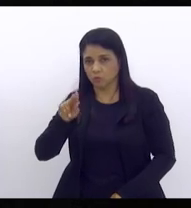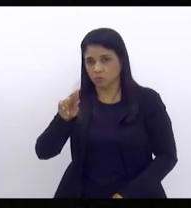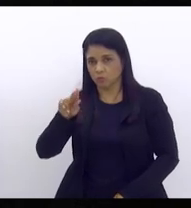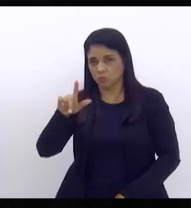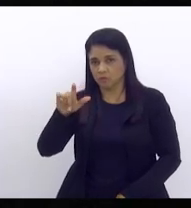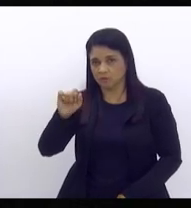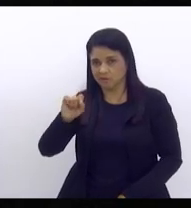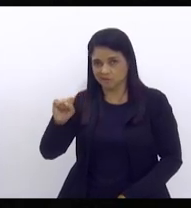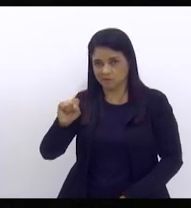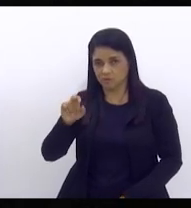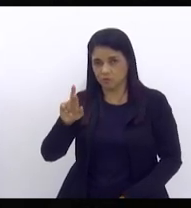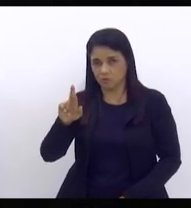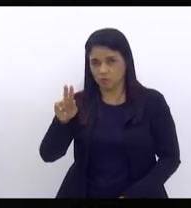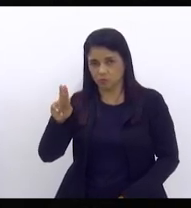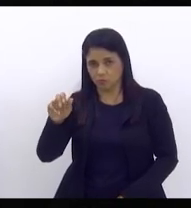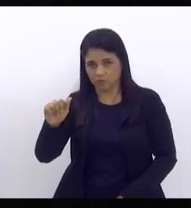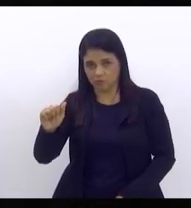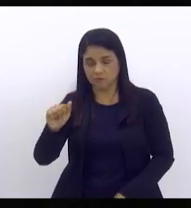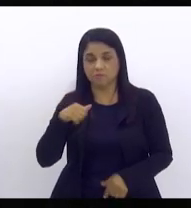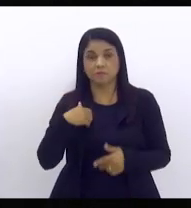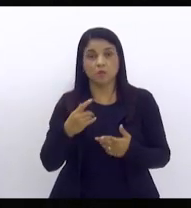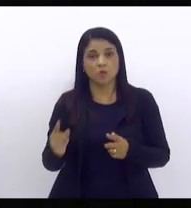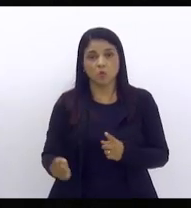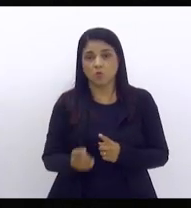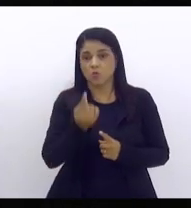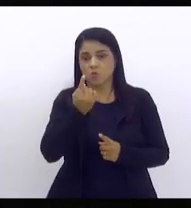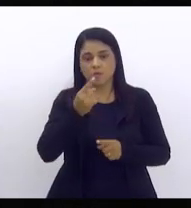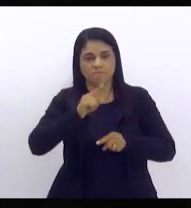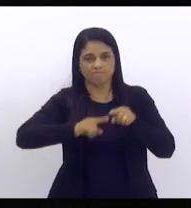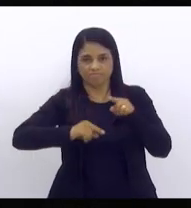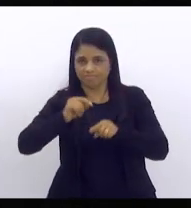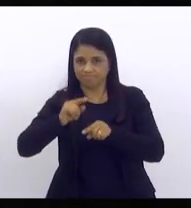uma importante ferramenta para se transformar apenas